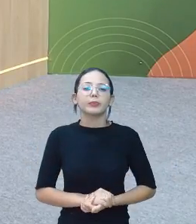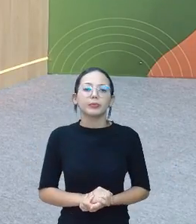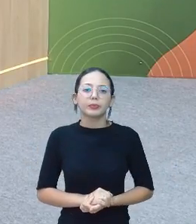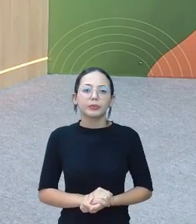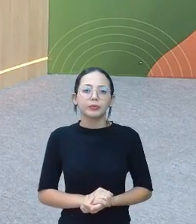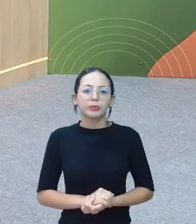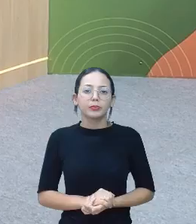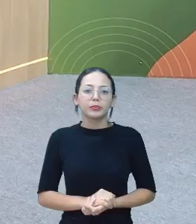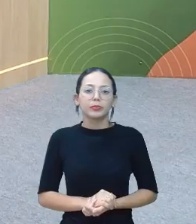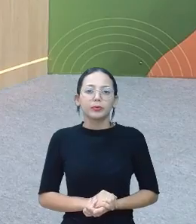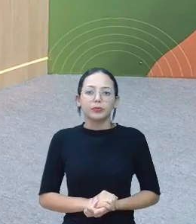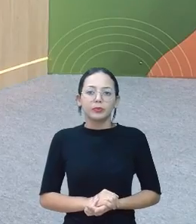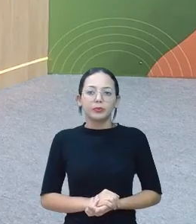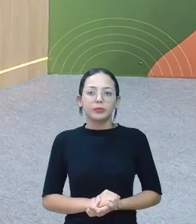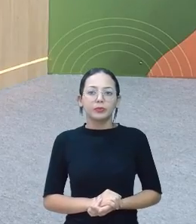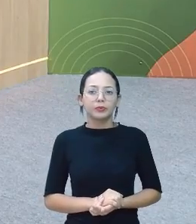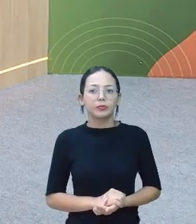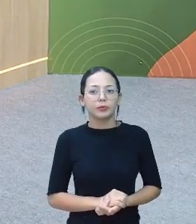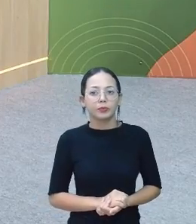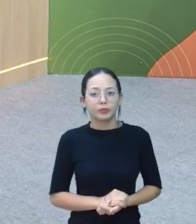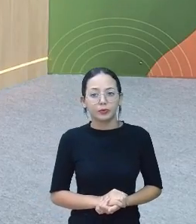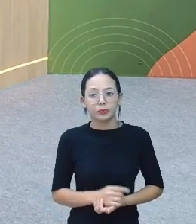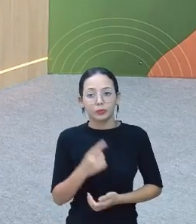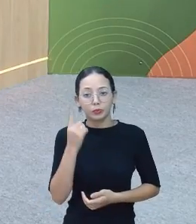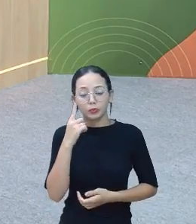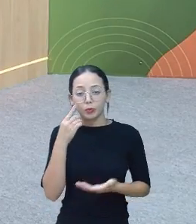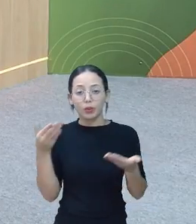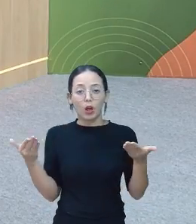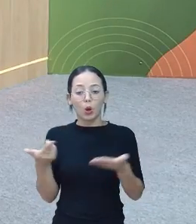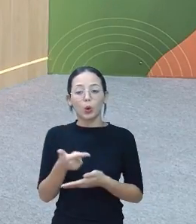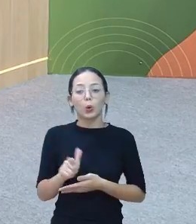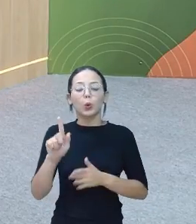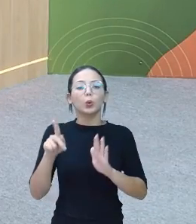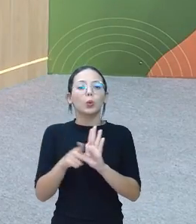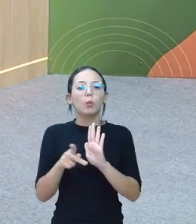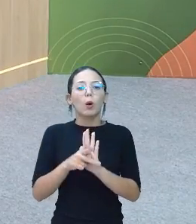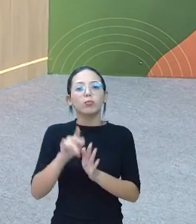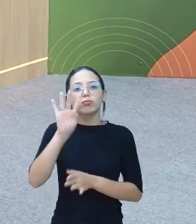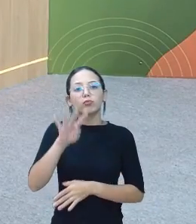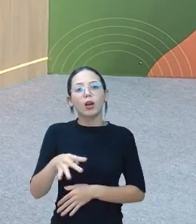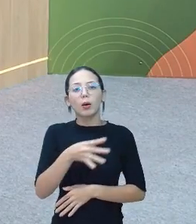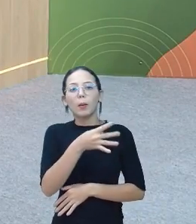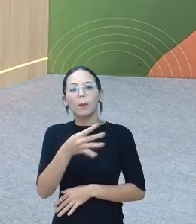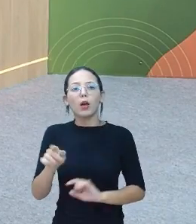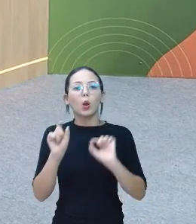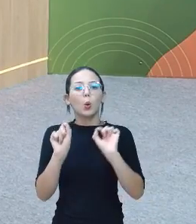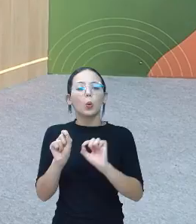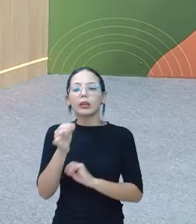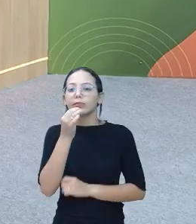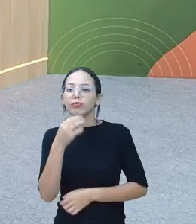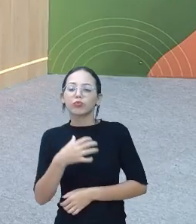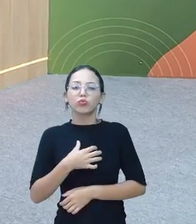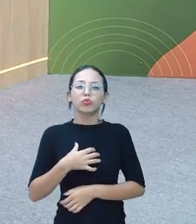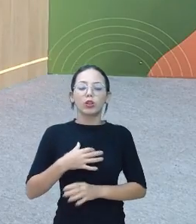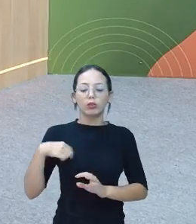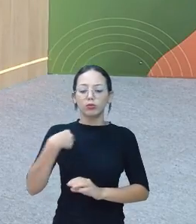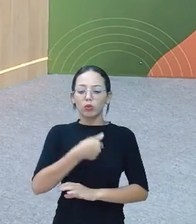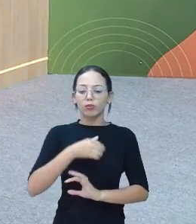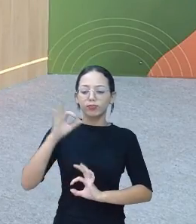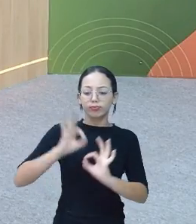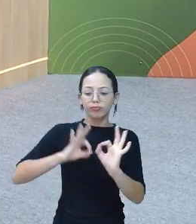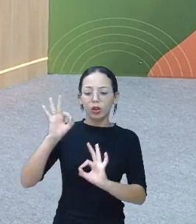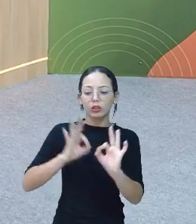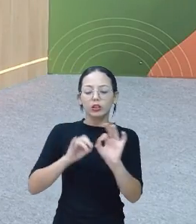isso daí, tá certo? Quando a gente observa o outro elemento, que é a tabela, ela é uma maneira da gente organizar